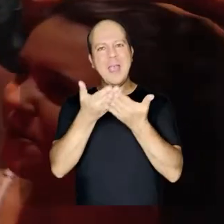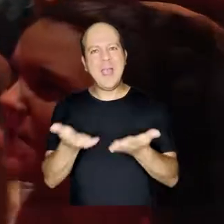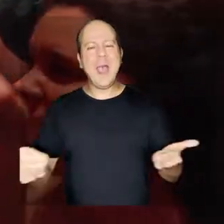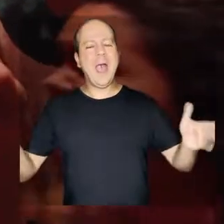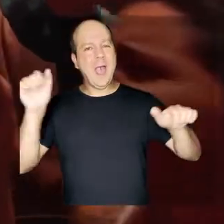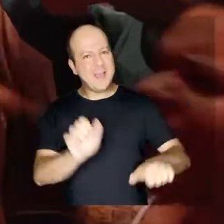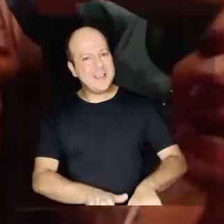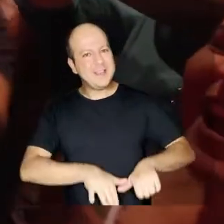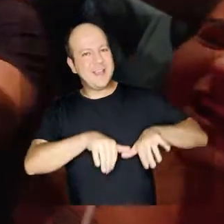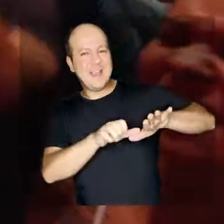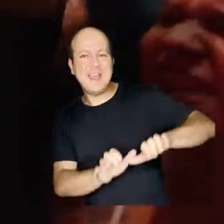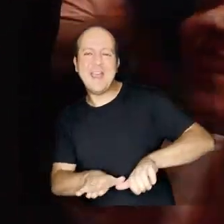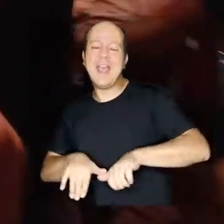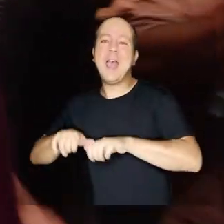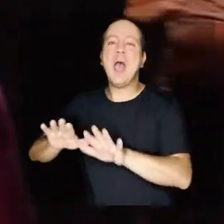S